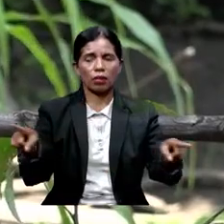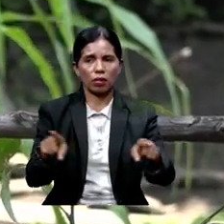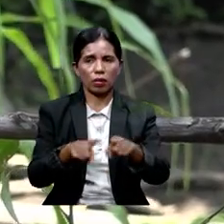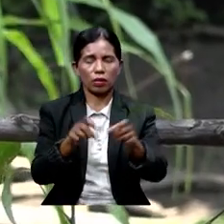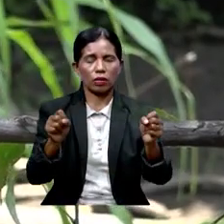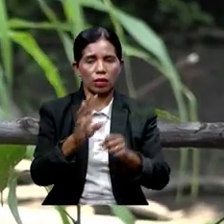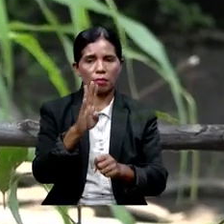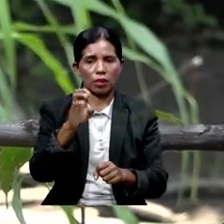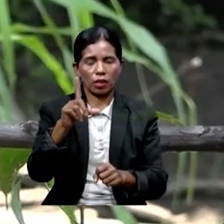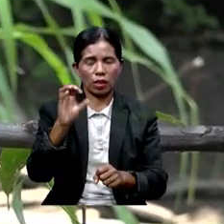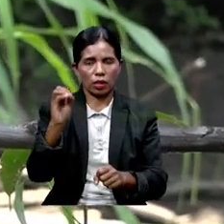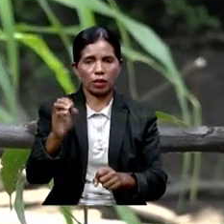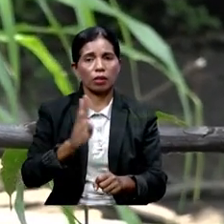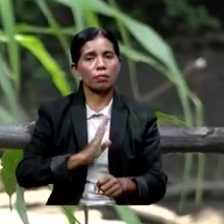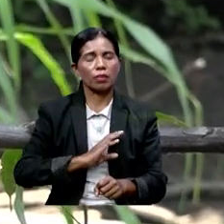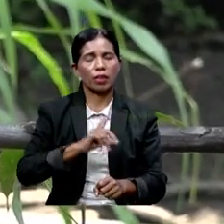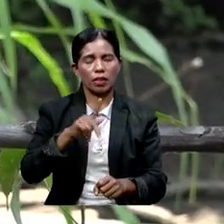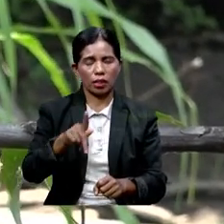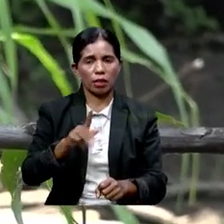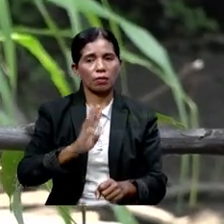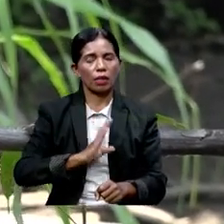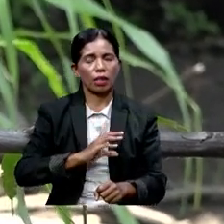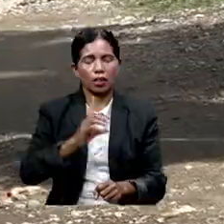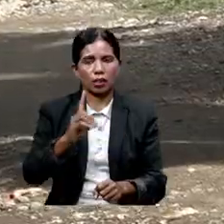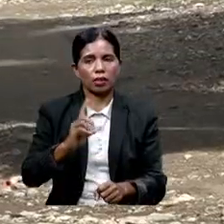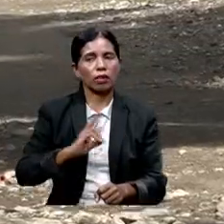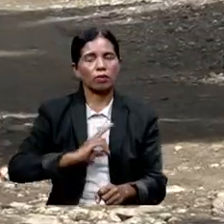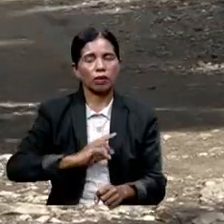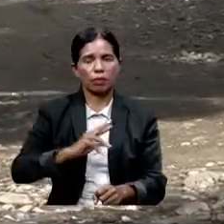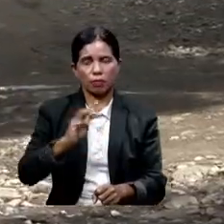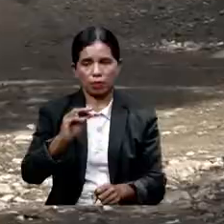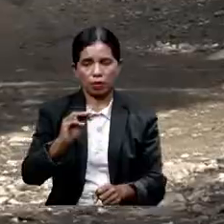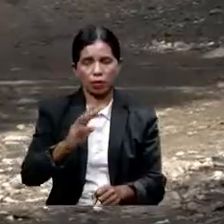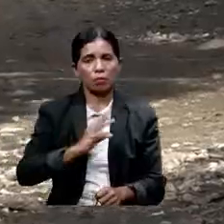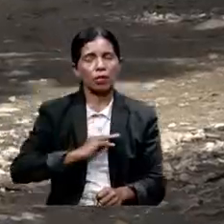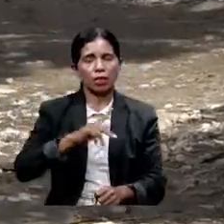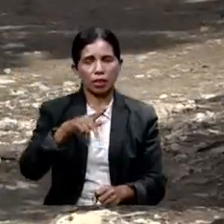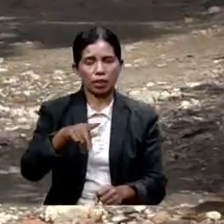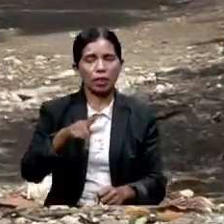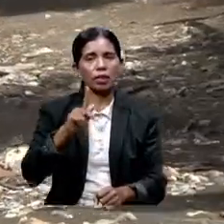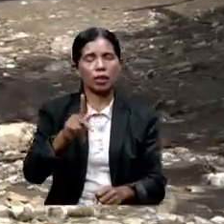Suku Beloi, Bikeli, Makadadi, Vila Maumeta, Nomakili,